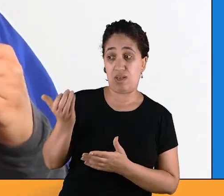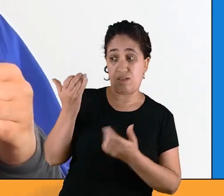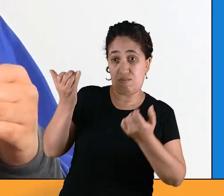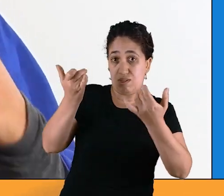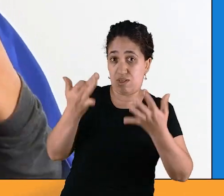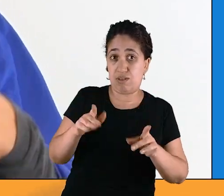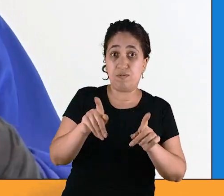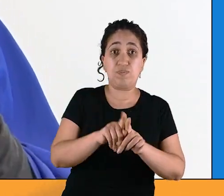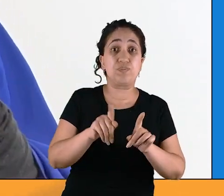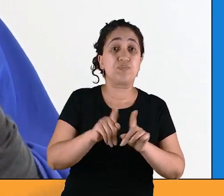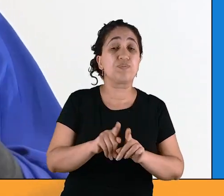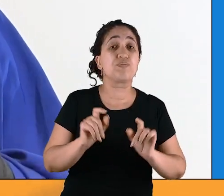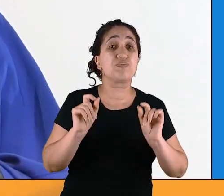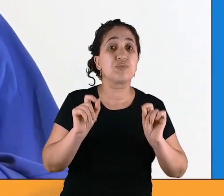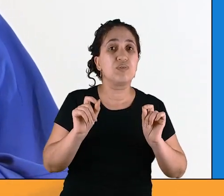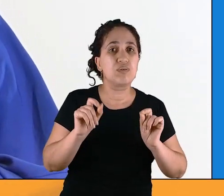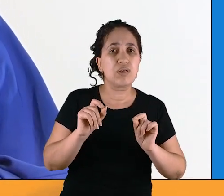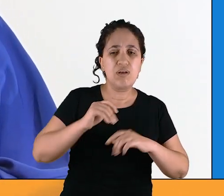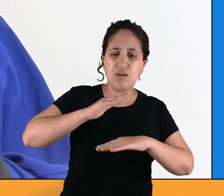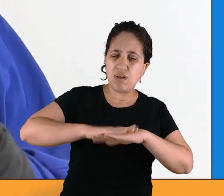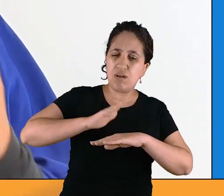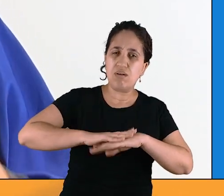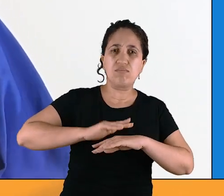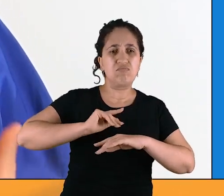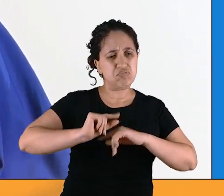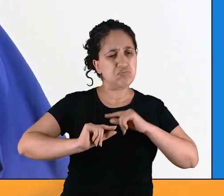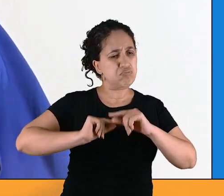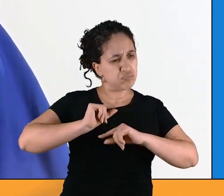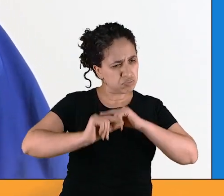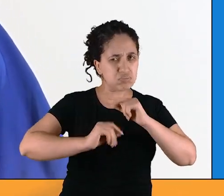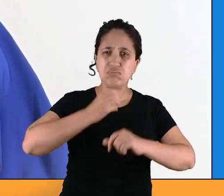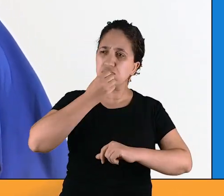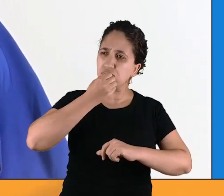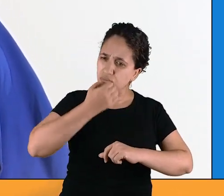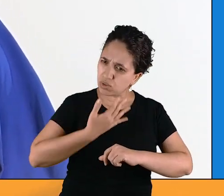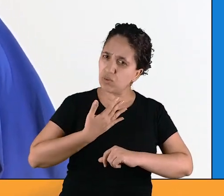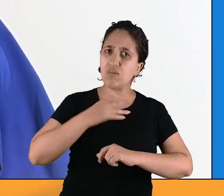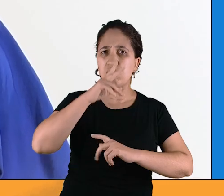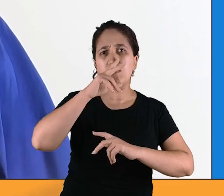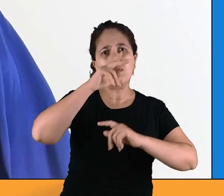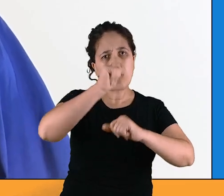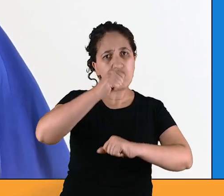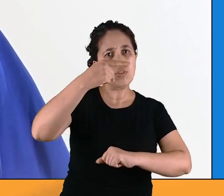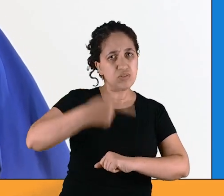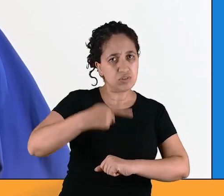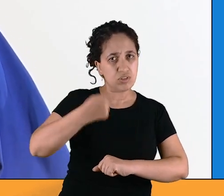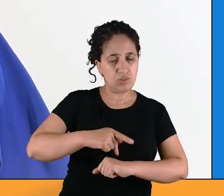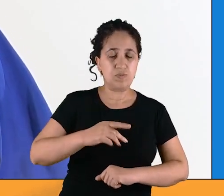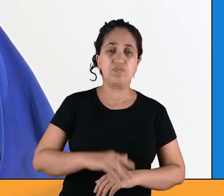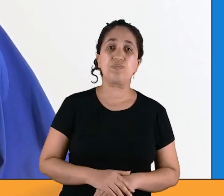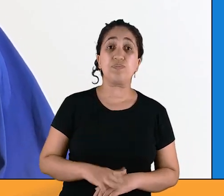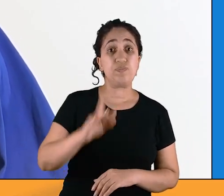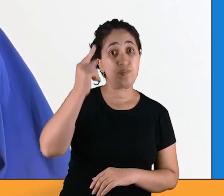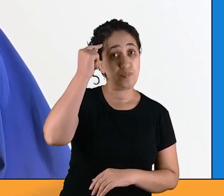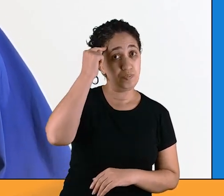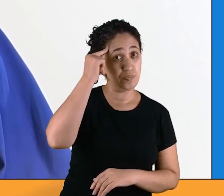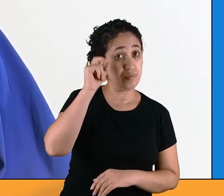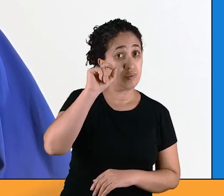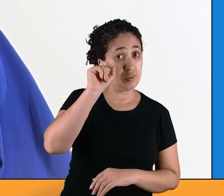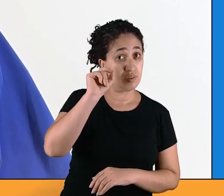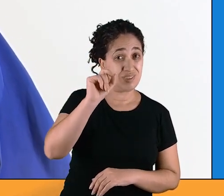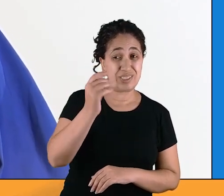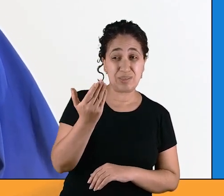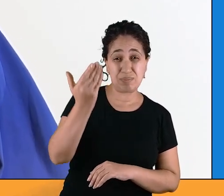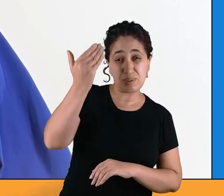antes, a gente tem realmente, né, uma construção bastante interessante e bastante consistente no nosso país. Pensando que